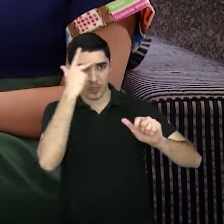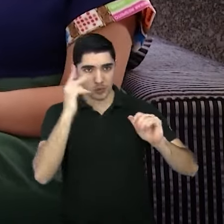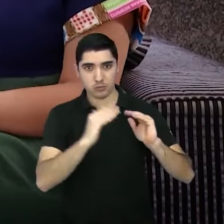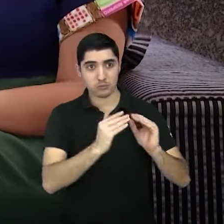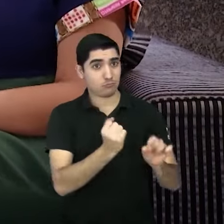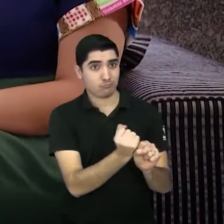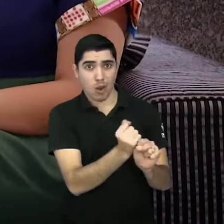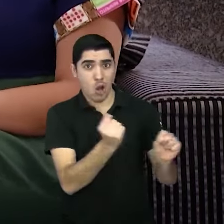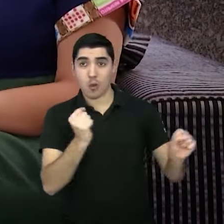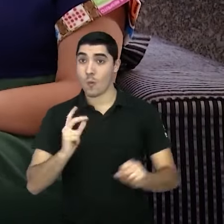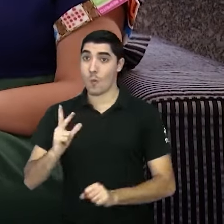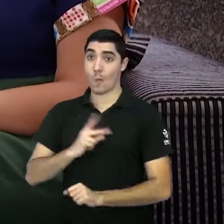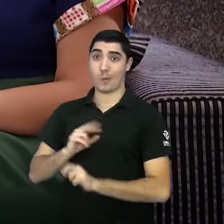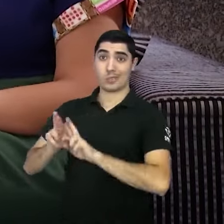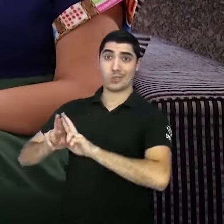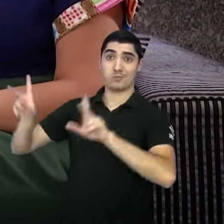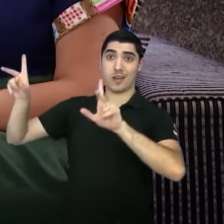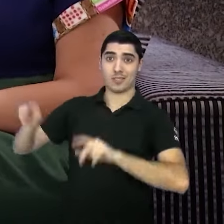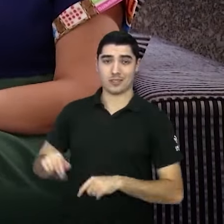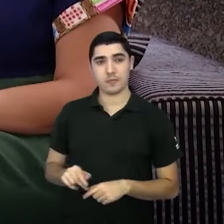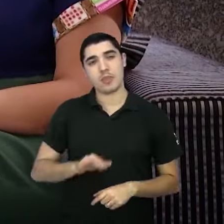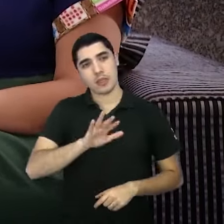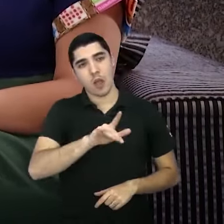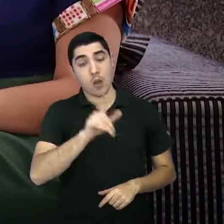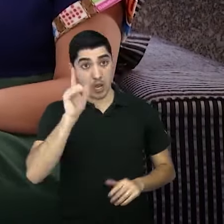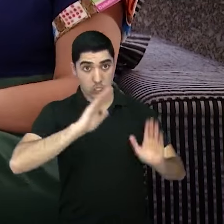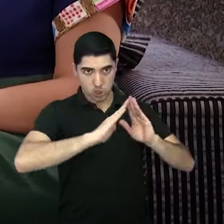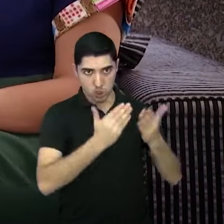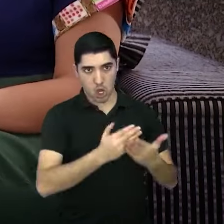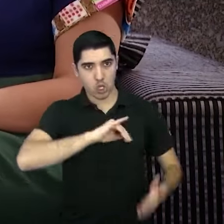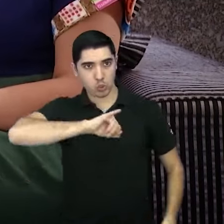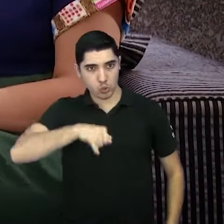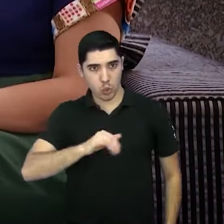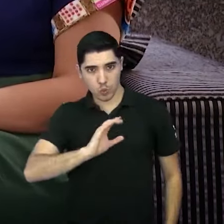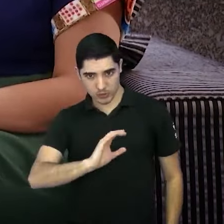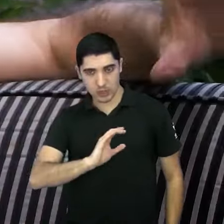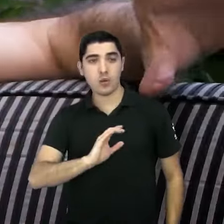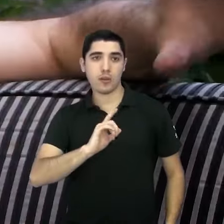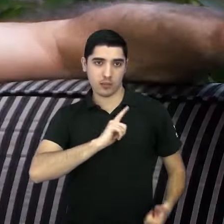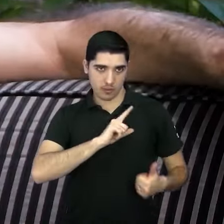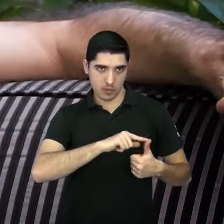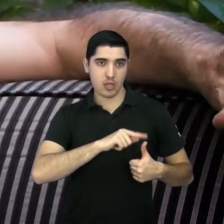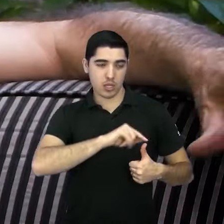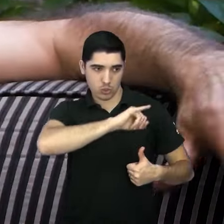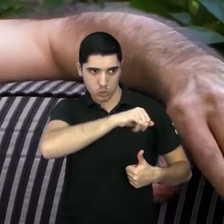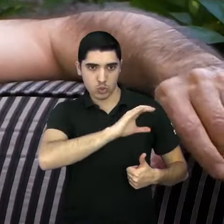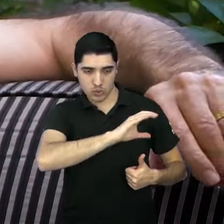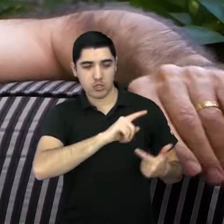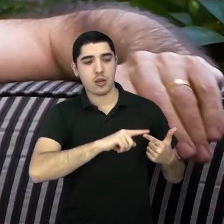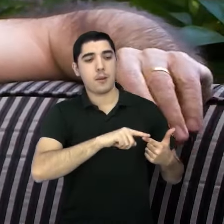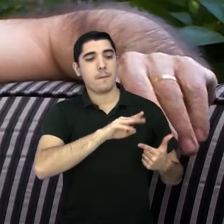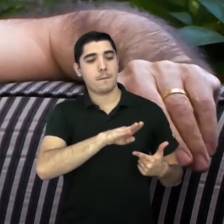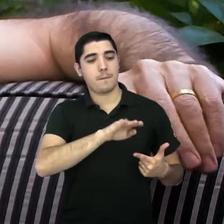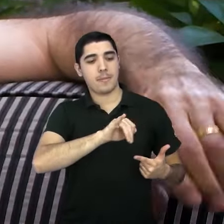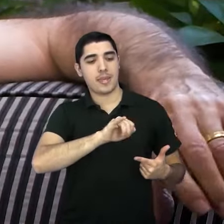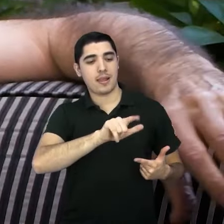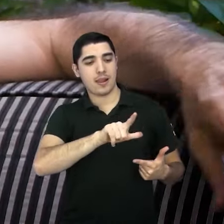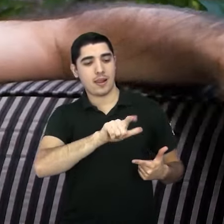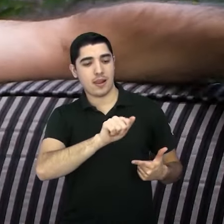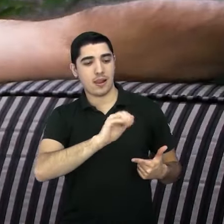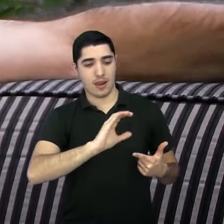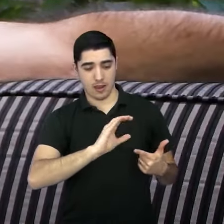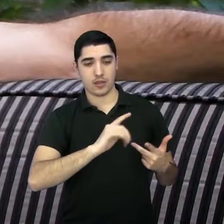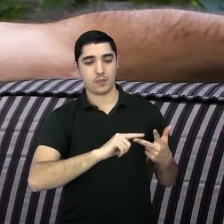700, tinha mais 600. 750, quase. Muita diferença. Conclusão. Mas o João Cursino era aquele, porque tinha o João Cursino, tinha o Olavo